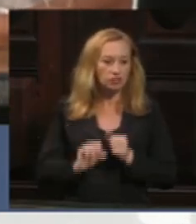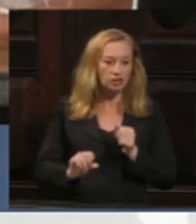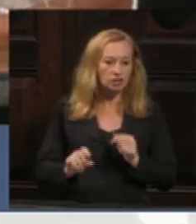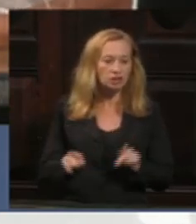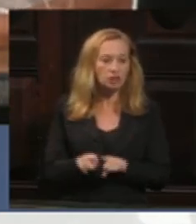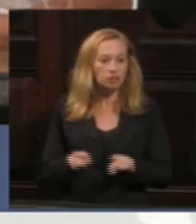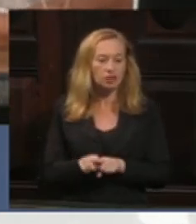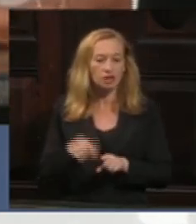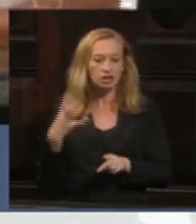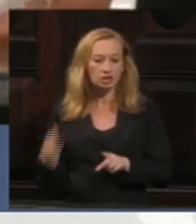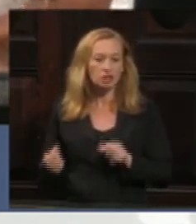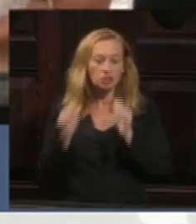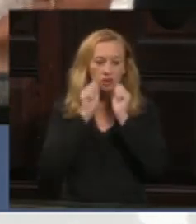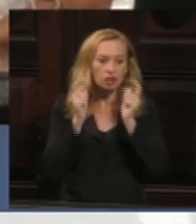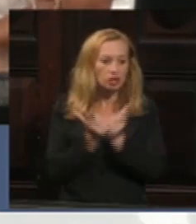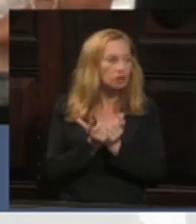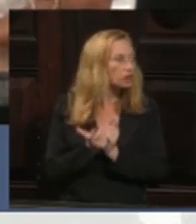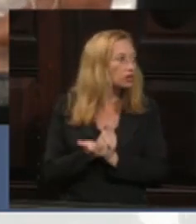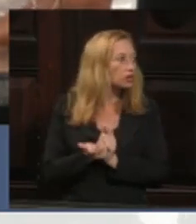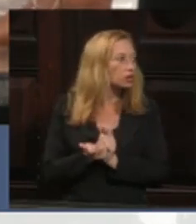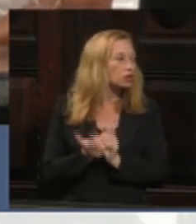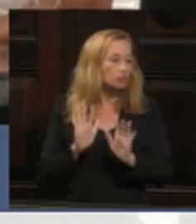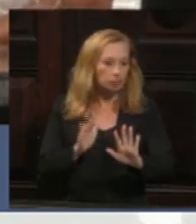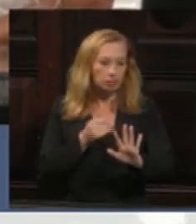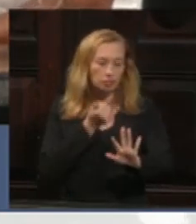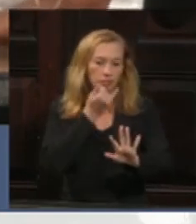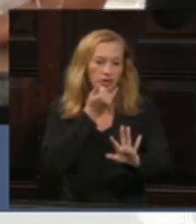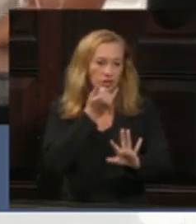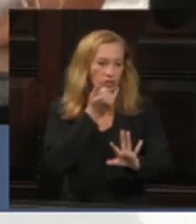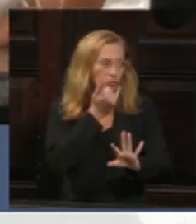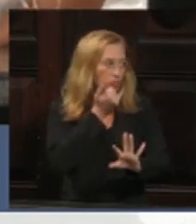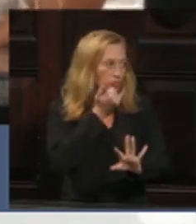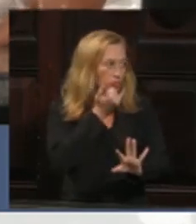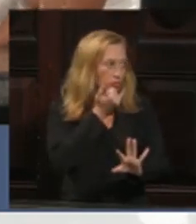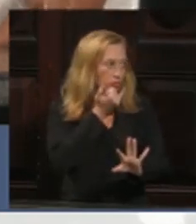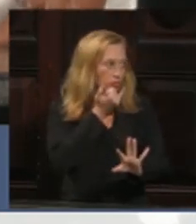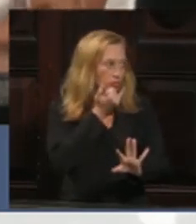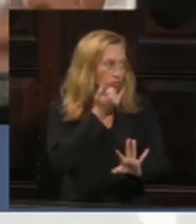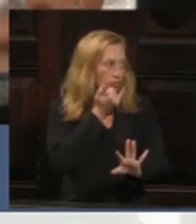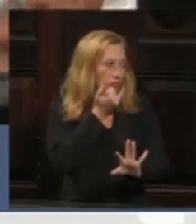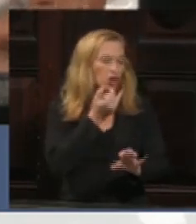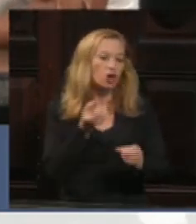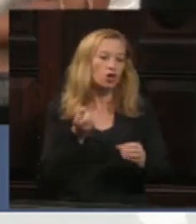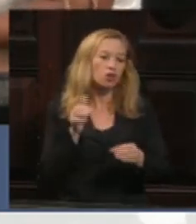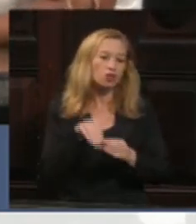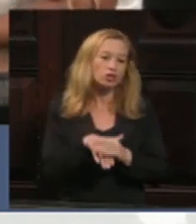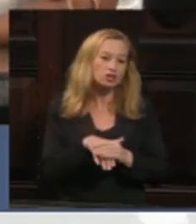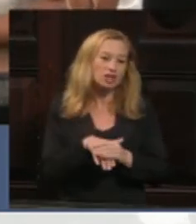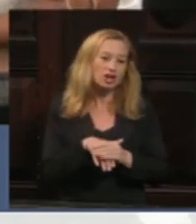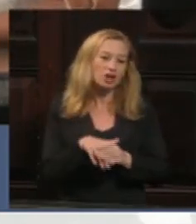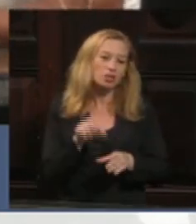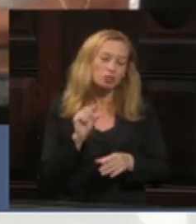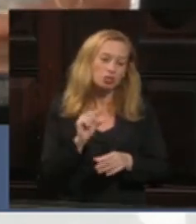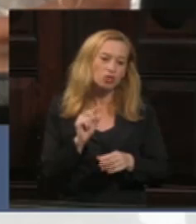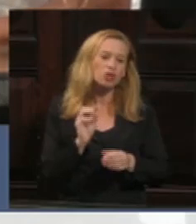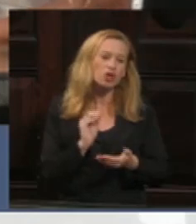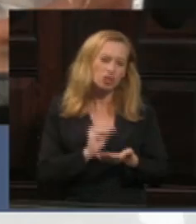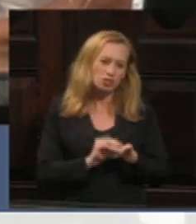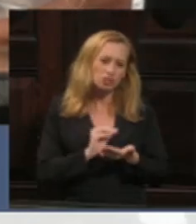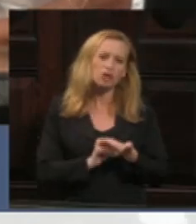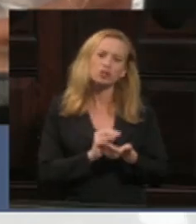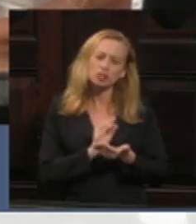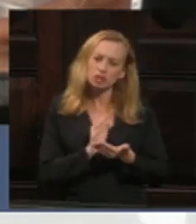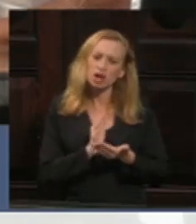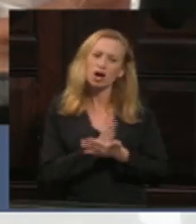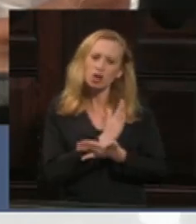plenário. Senhores que Perdão. Vamos votar daqui a pouco, porque ainda está pendente De outras